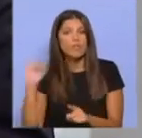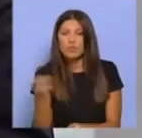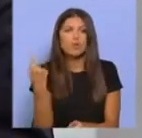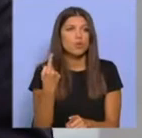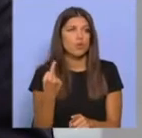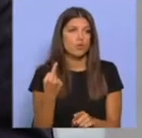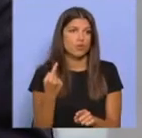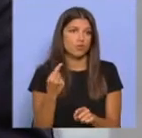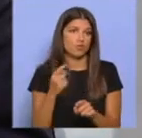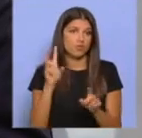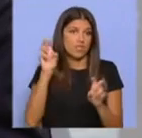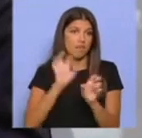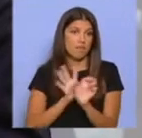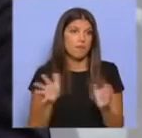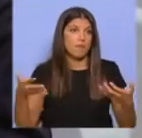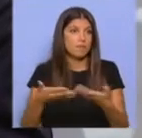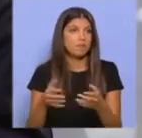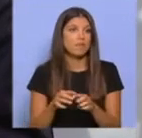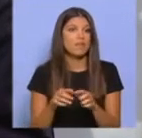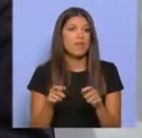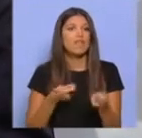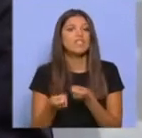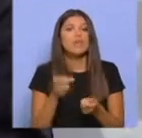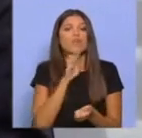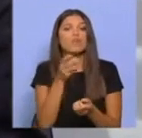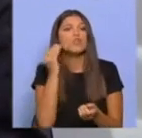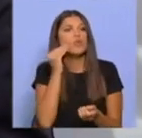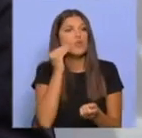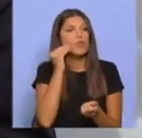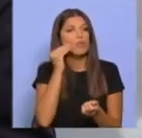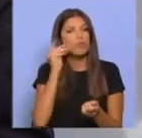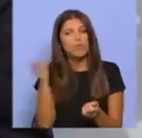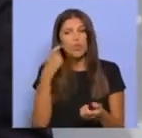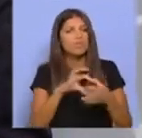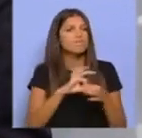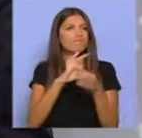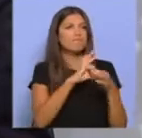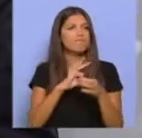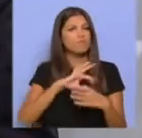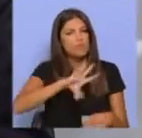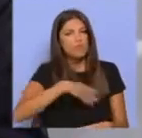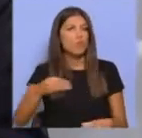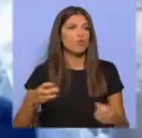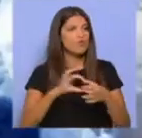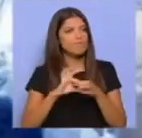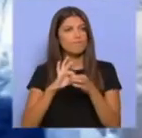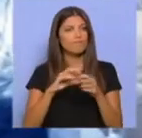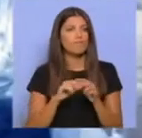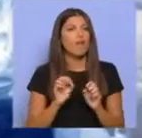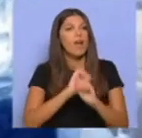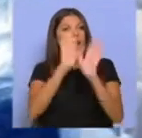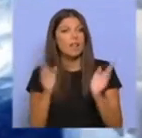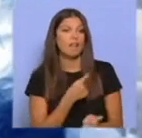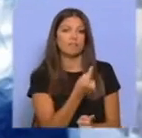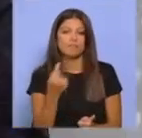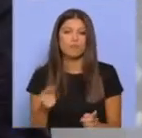pandemia, que esta gestão das respostas possa ser feita à escala global. É evidente que os líderes políticos têm eleitorados a quem têm que